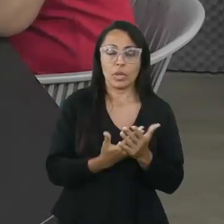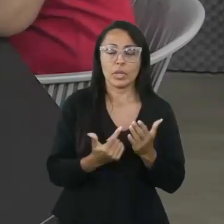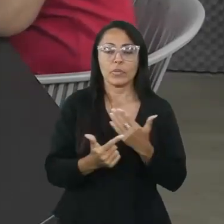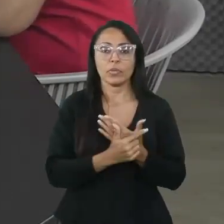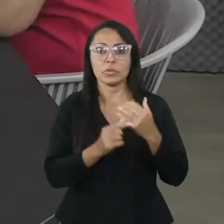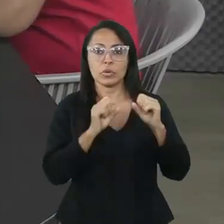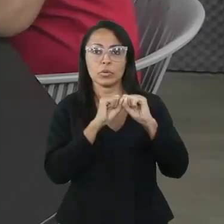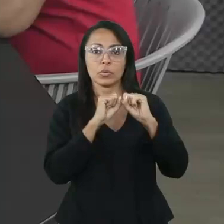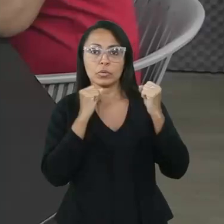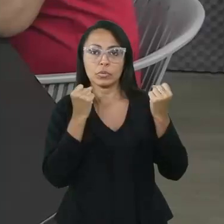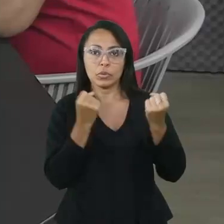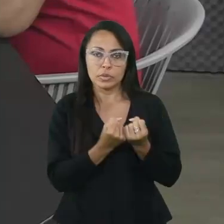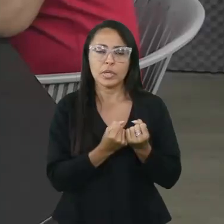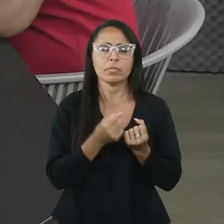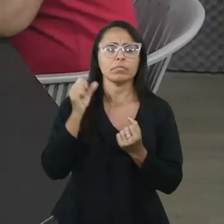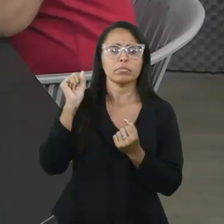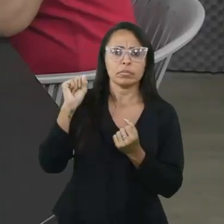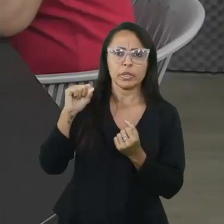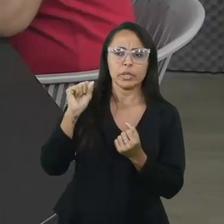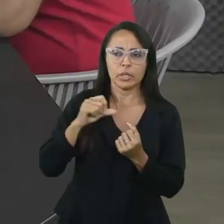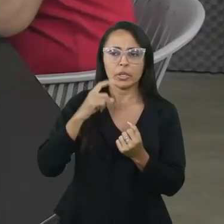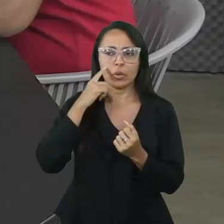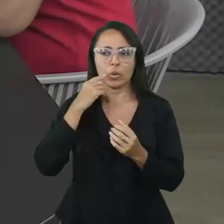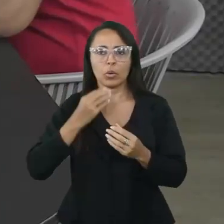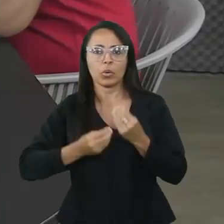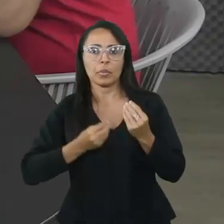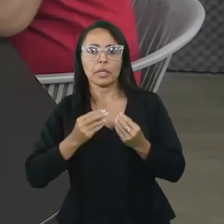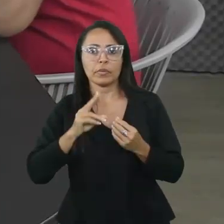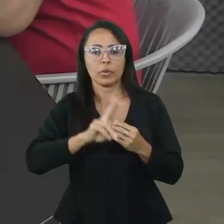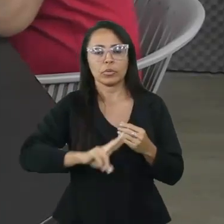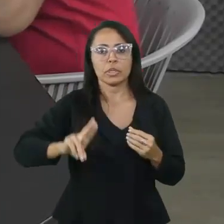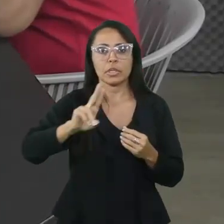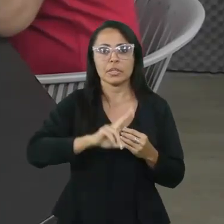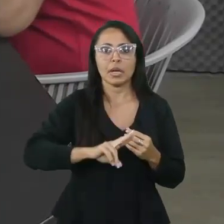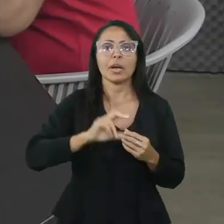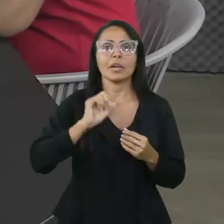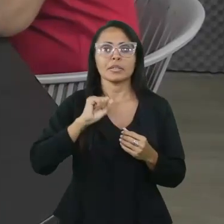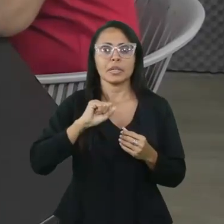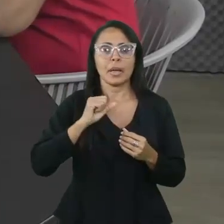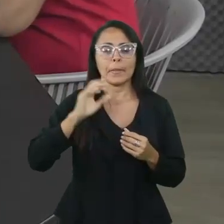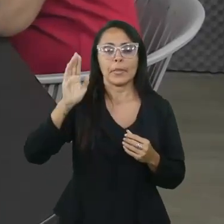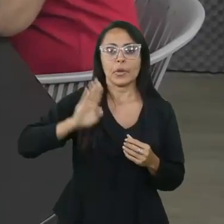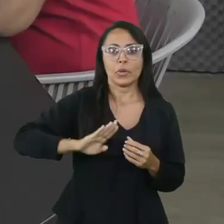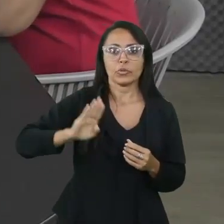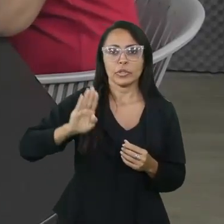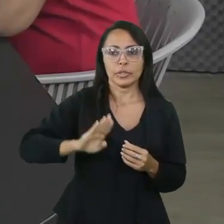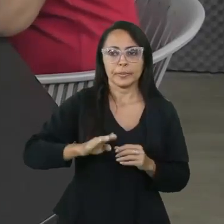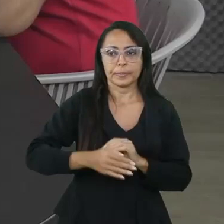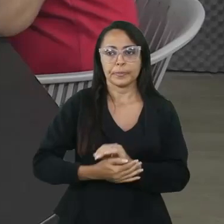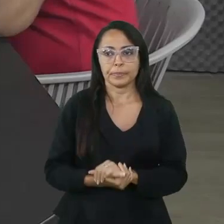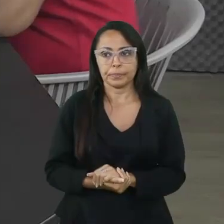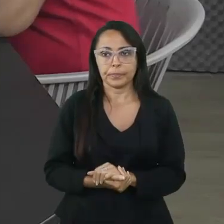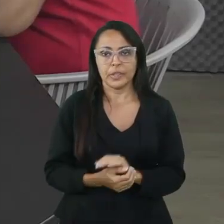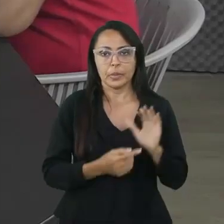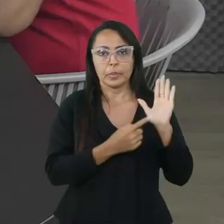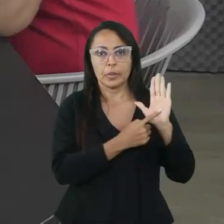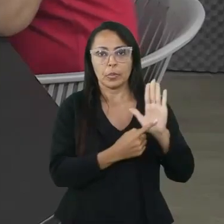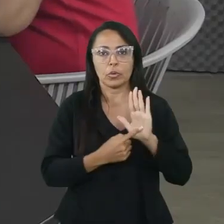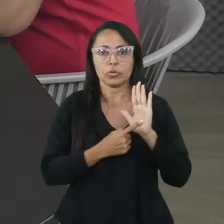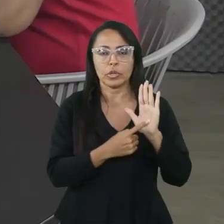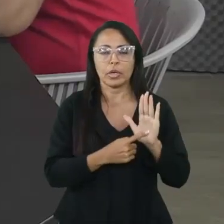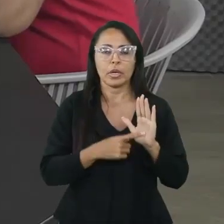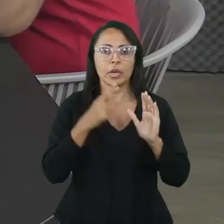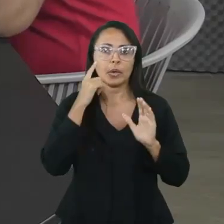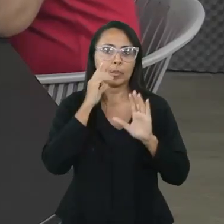né? Porque como é que você utiliza, Daniel, a biologia para mostrar para a